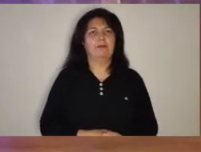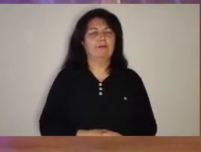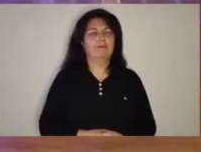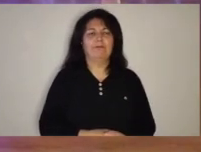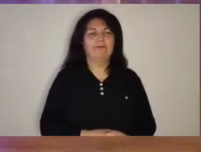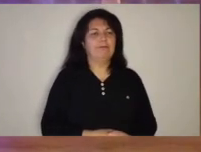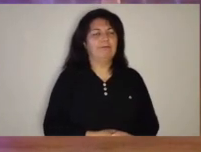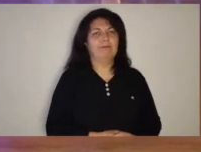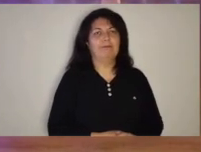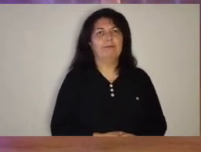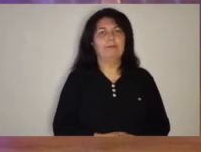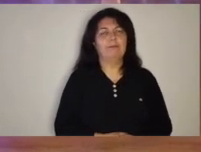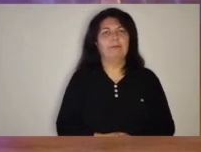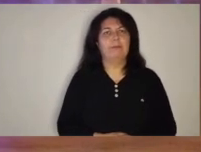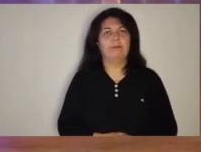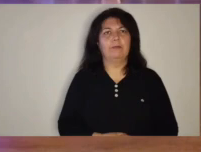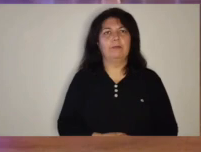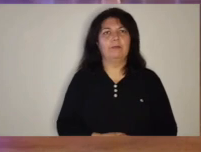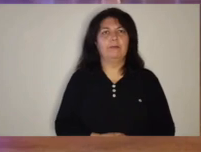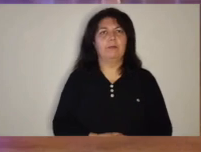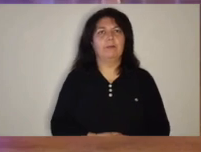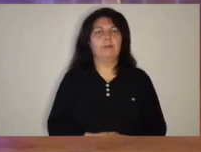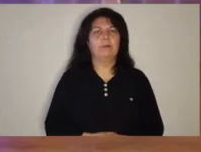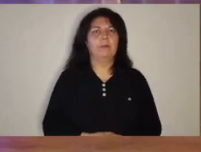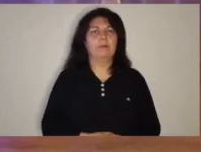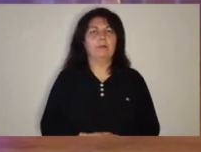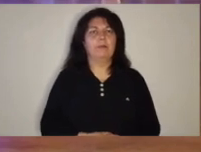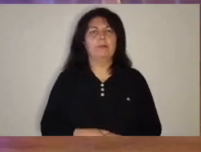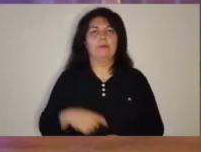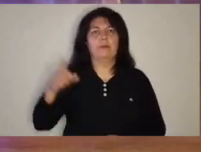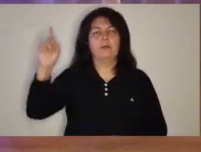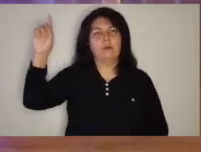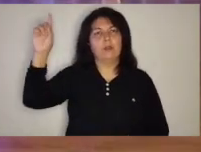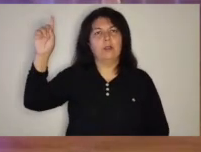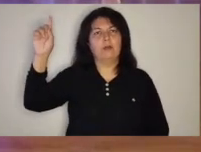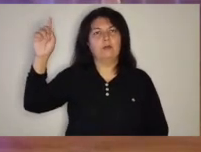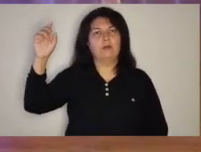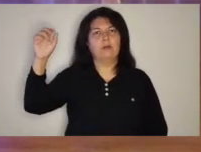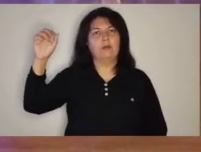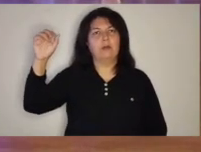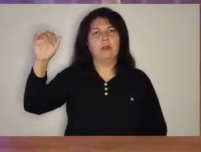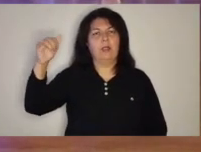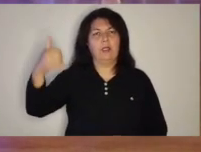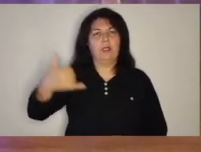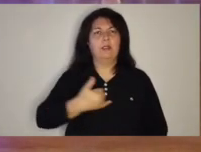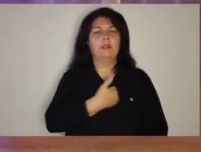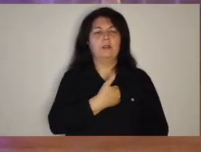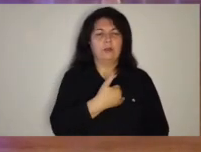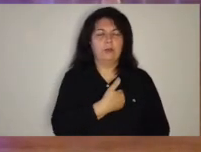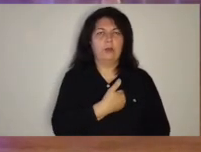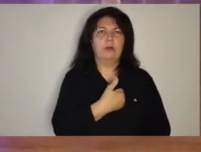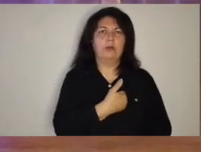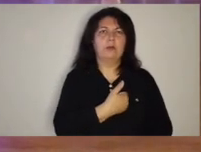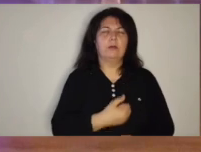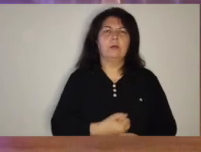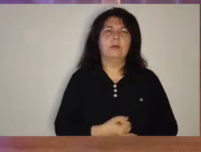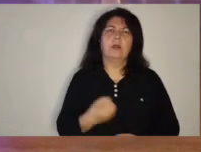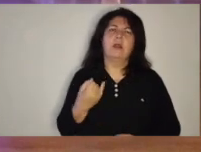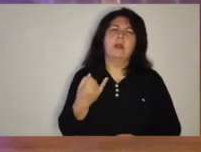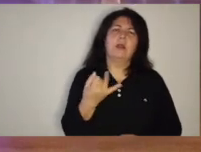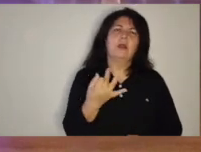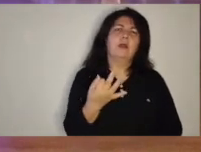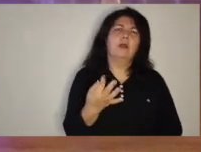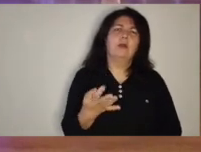usufruir, porque o extraordinário virou ordinário. E aí, irmãos, Deus falou muito no meu coração.